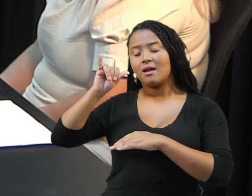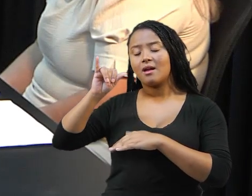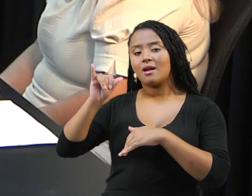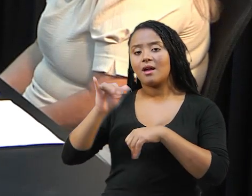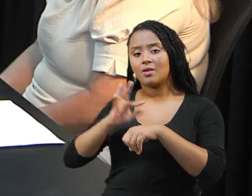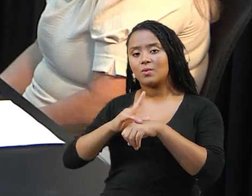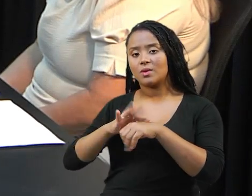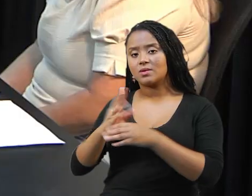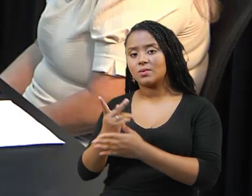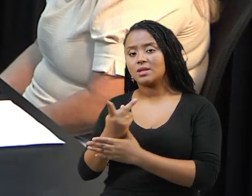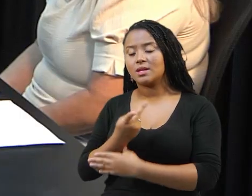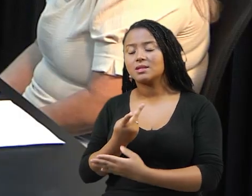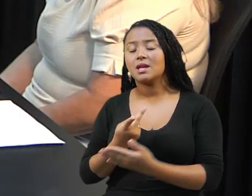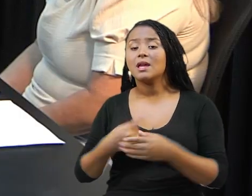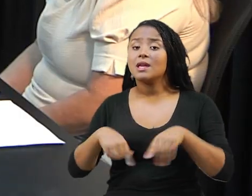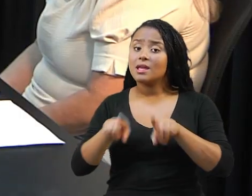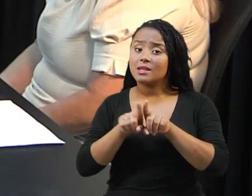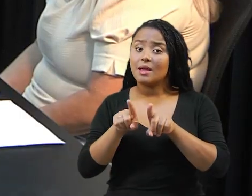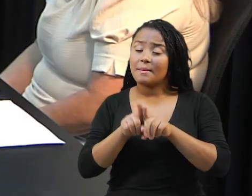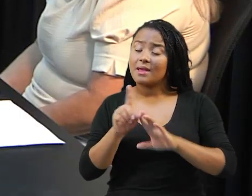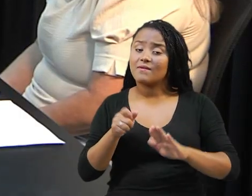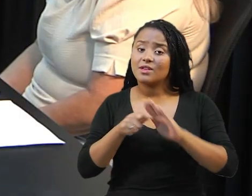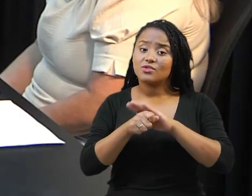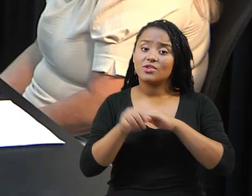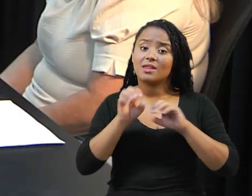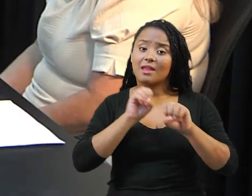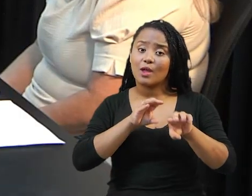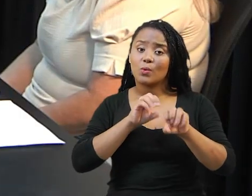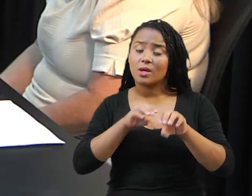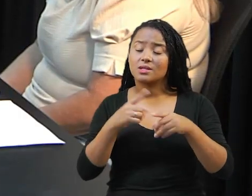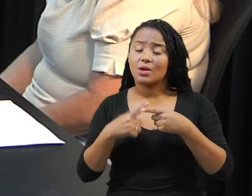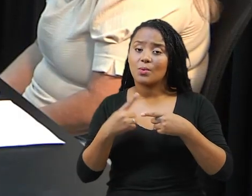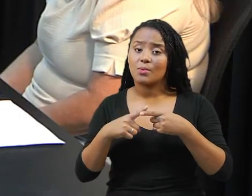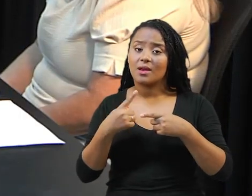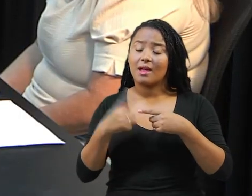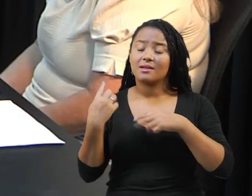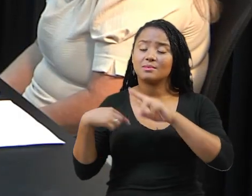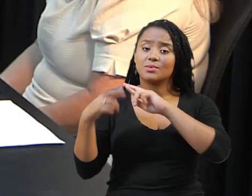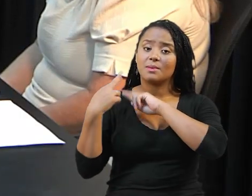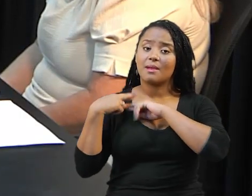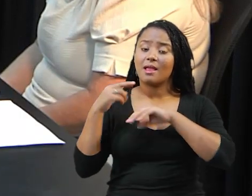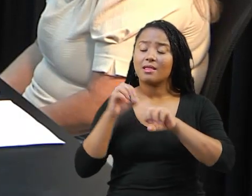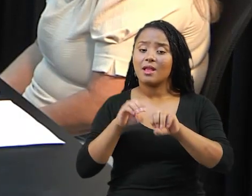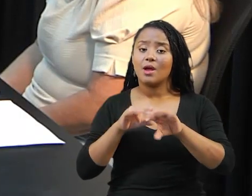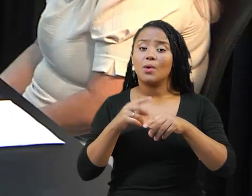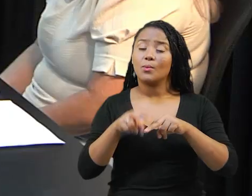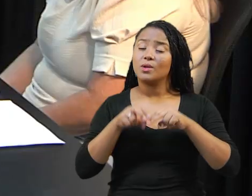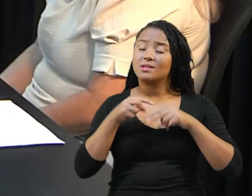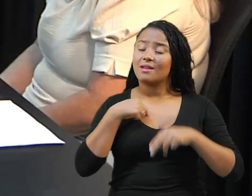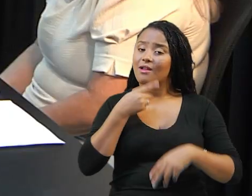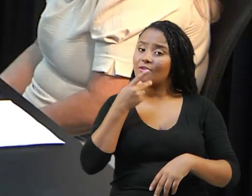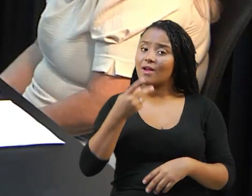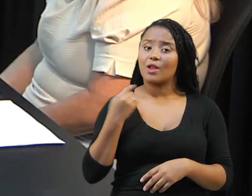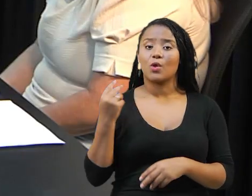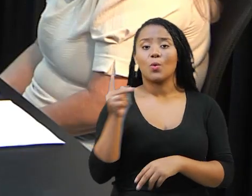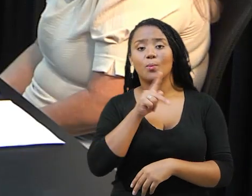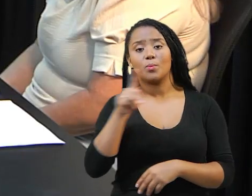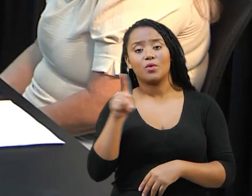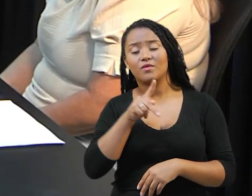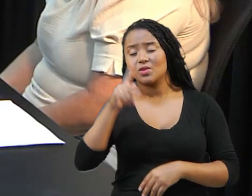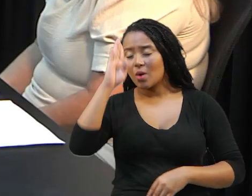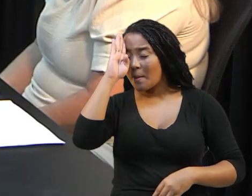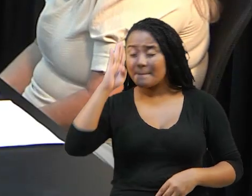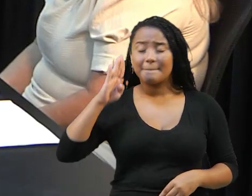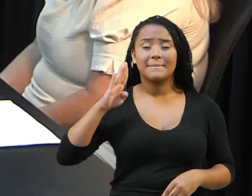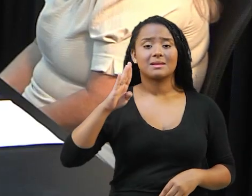na educação, né? Eu acho que a educação, o papel da educação, por isso que eu falo que o professor é